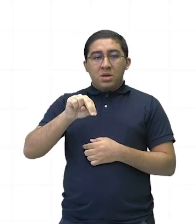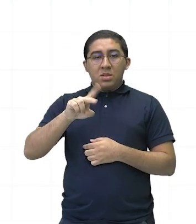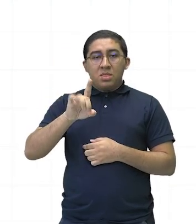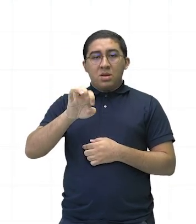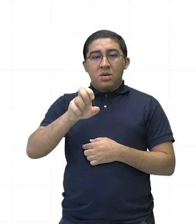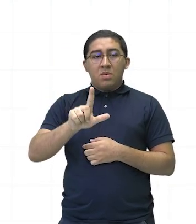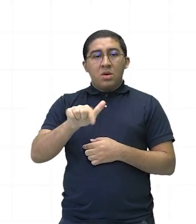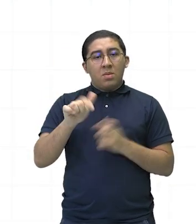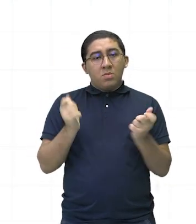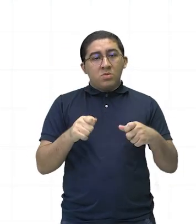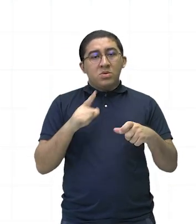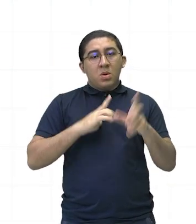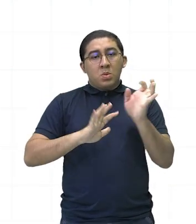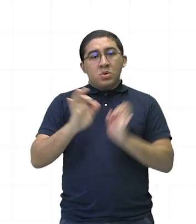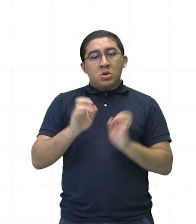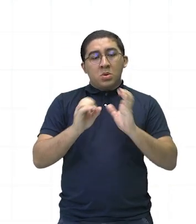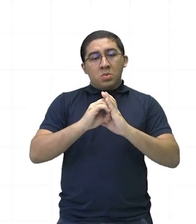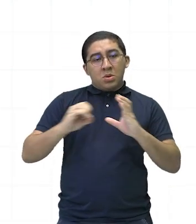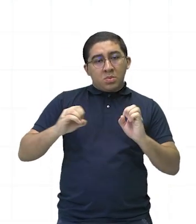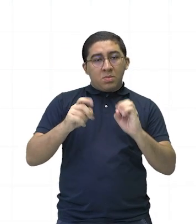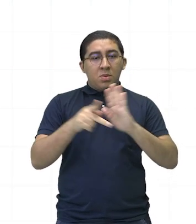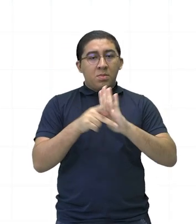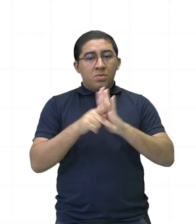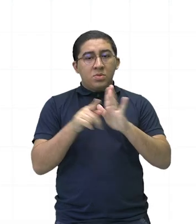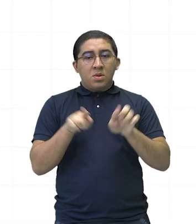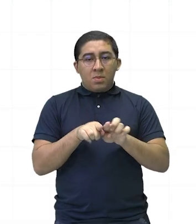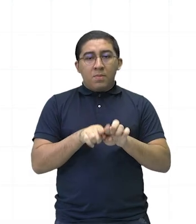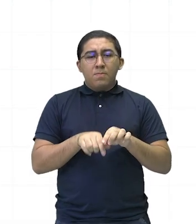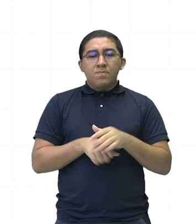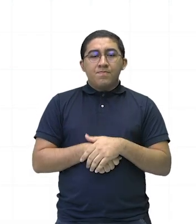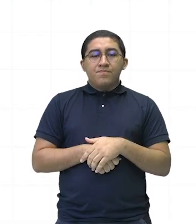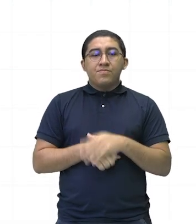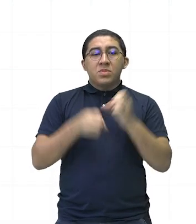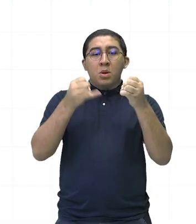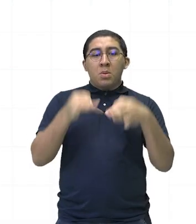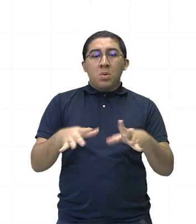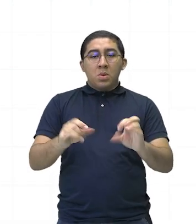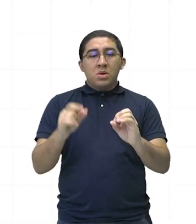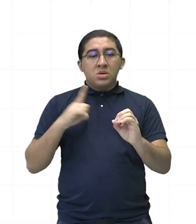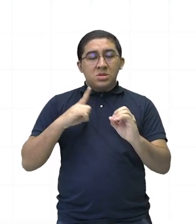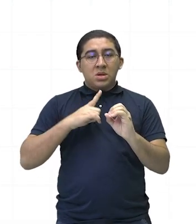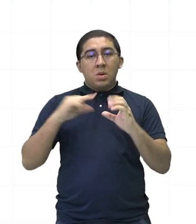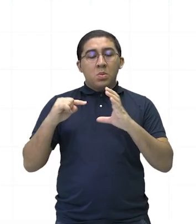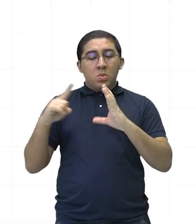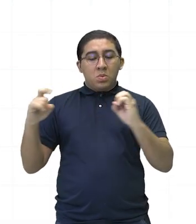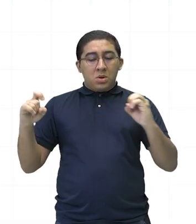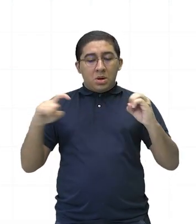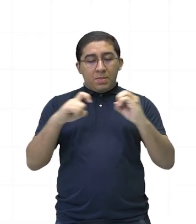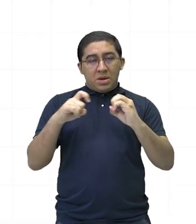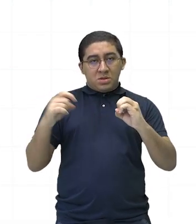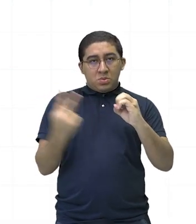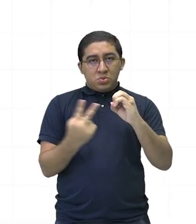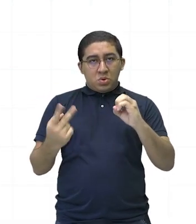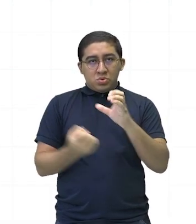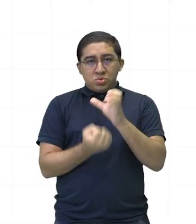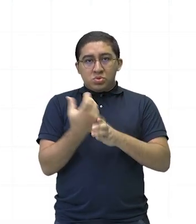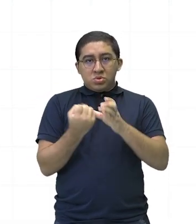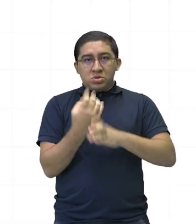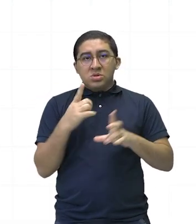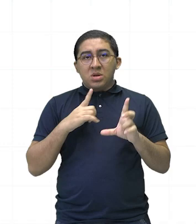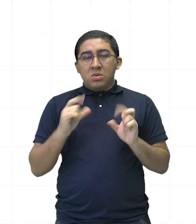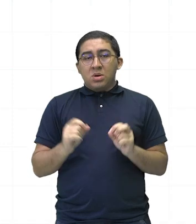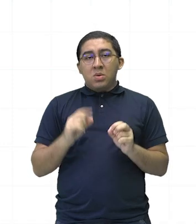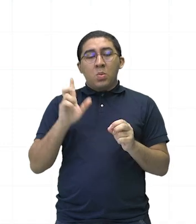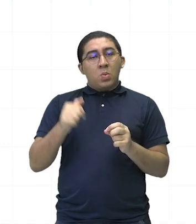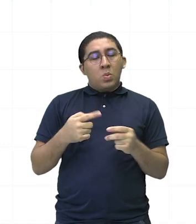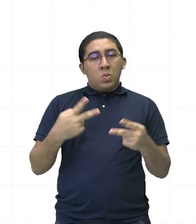de lei da segregação dos fatores ou monohibridismo. Ela vai estabelecer que durante a formação dos gametas, que nós vimos ainda há pouco, os dois alelos,